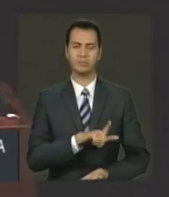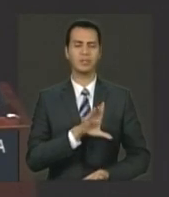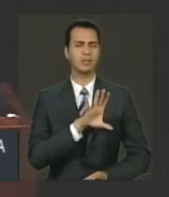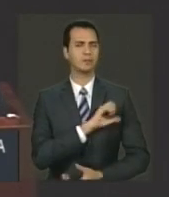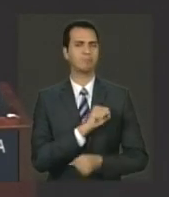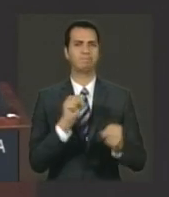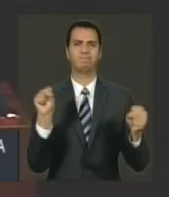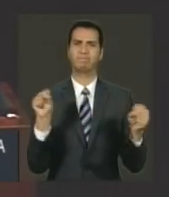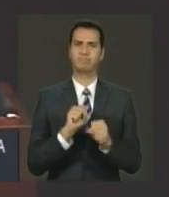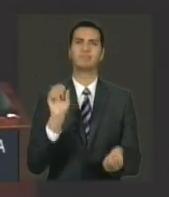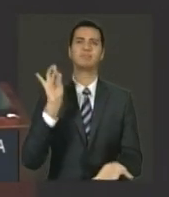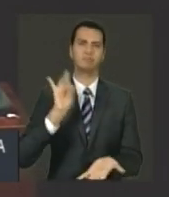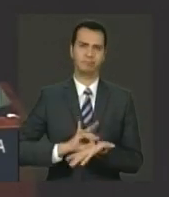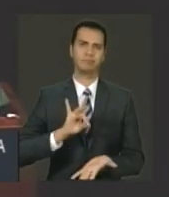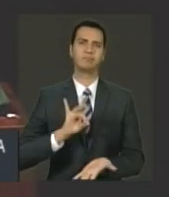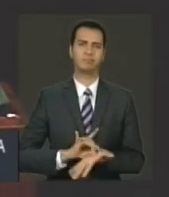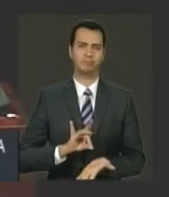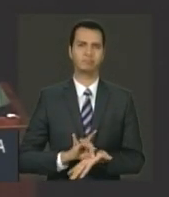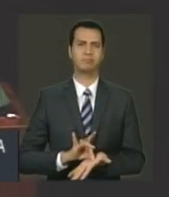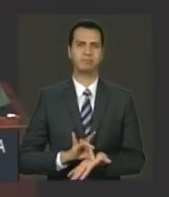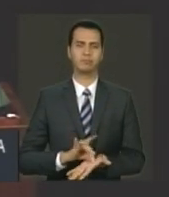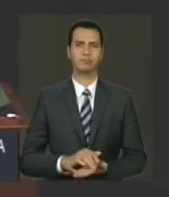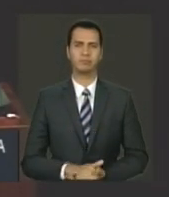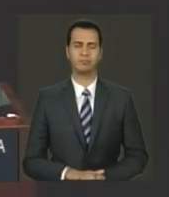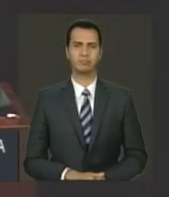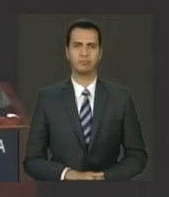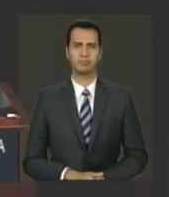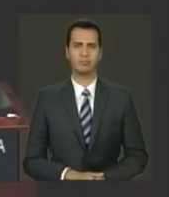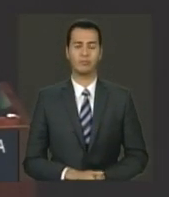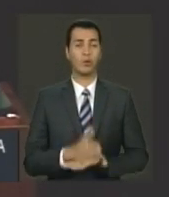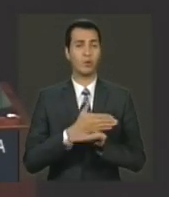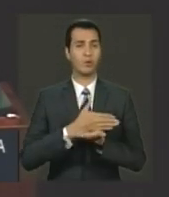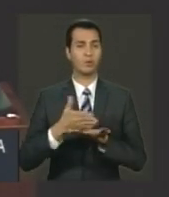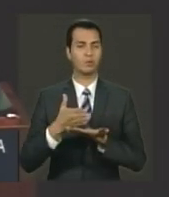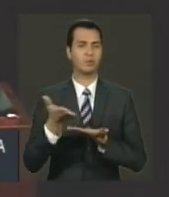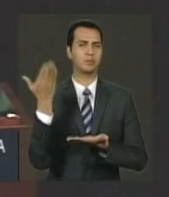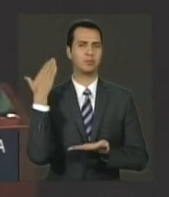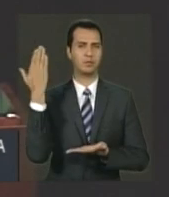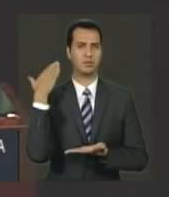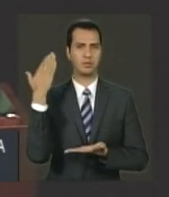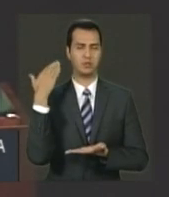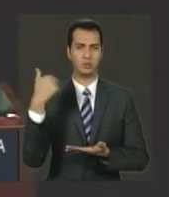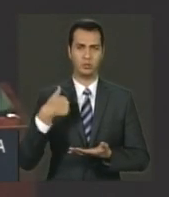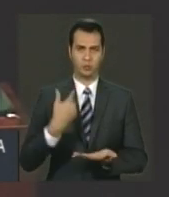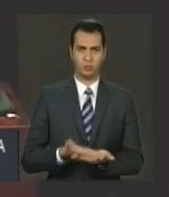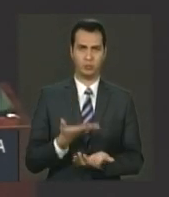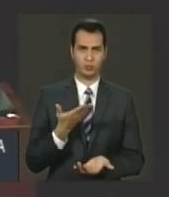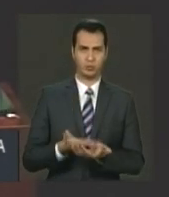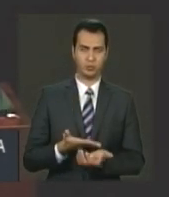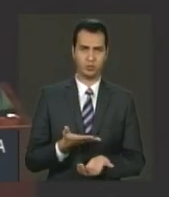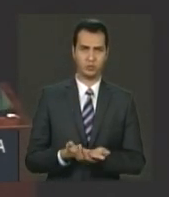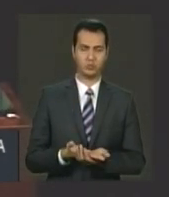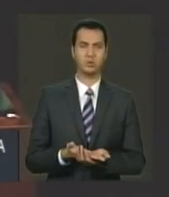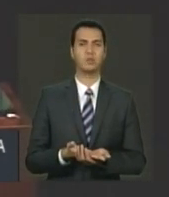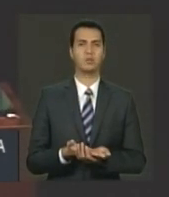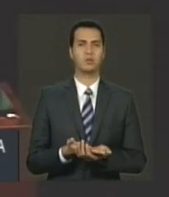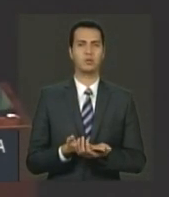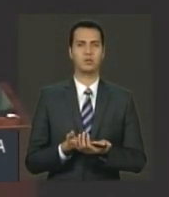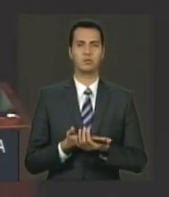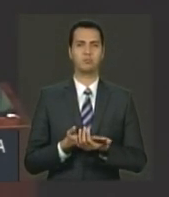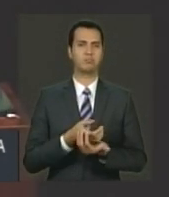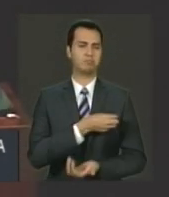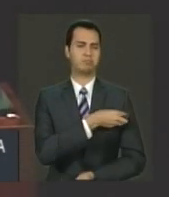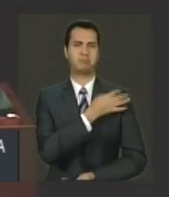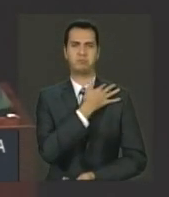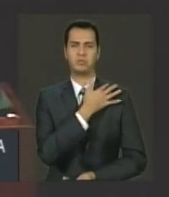meu destino, que começou durante o colégio, quando eu já mergulhava nas ciências.